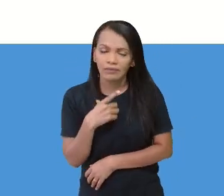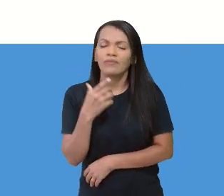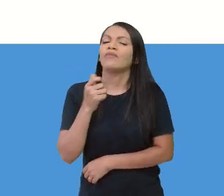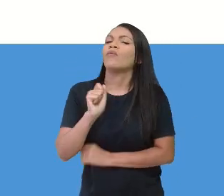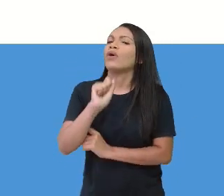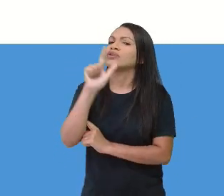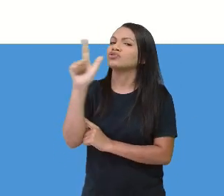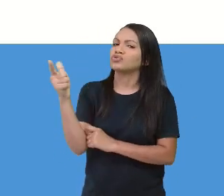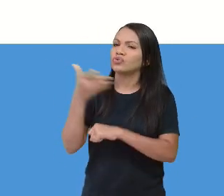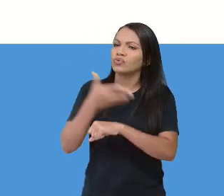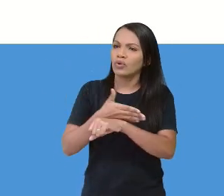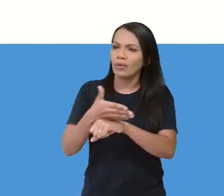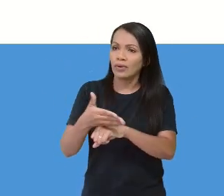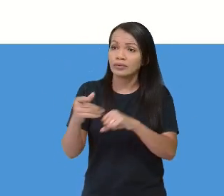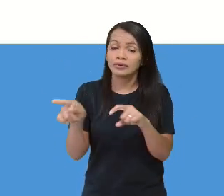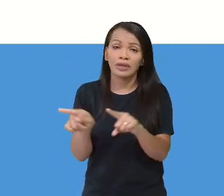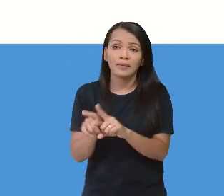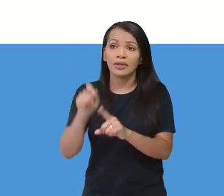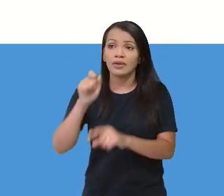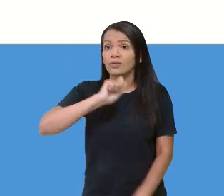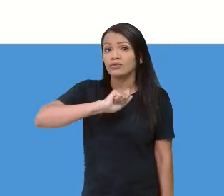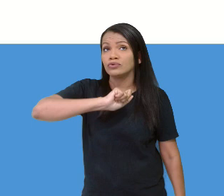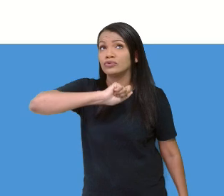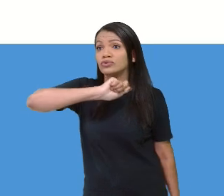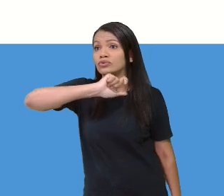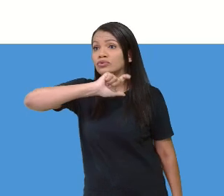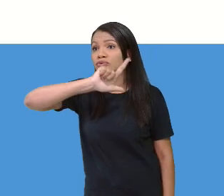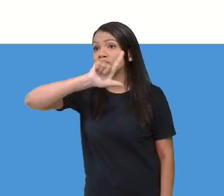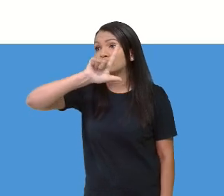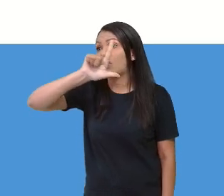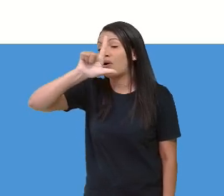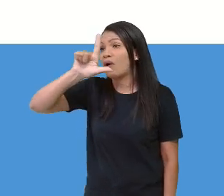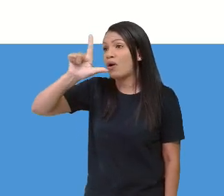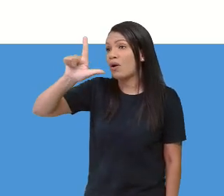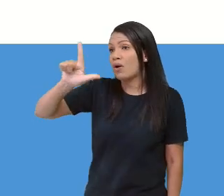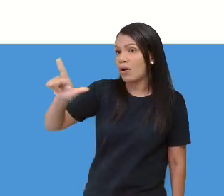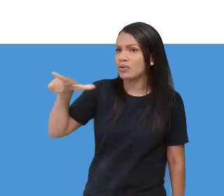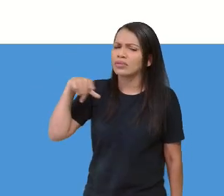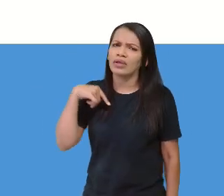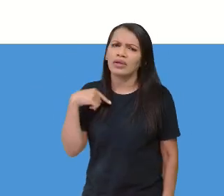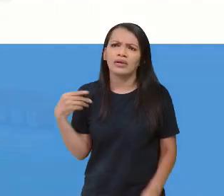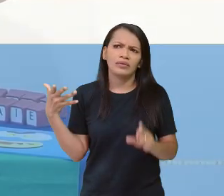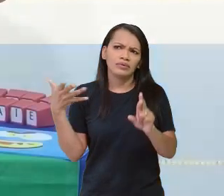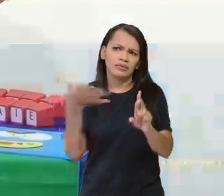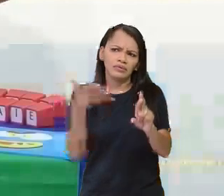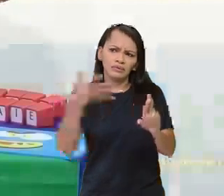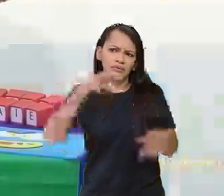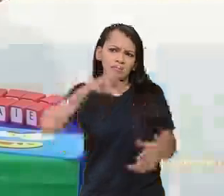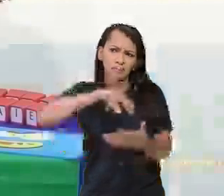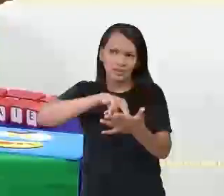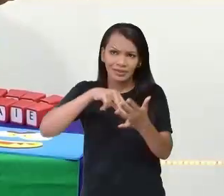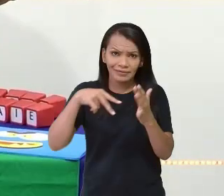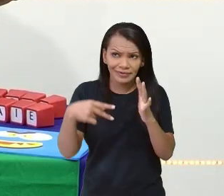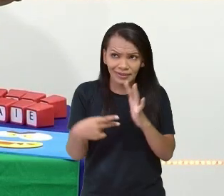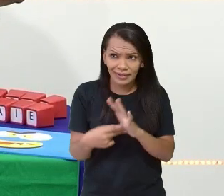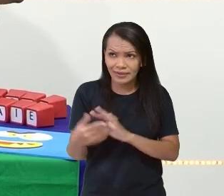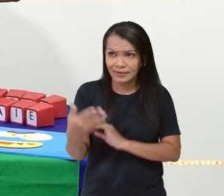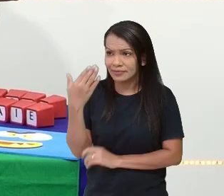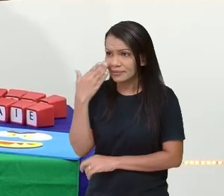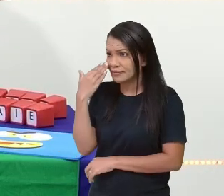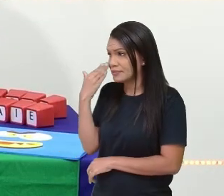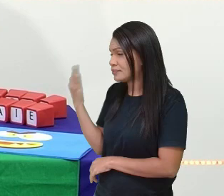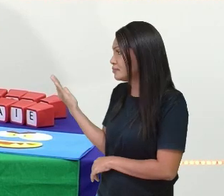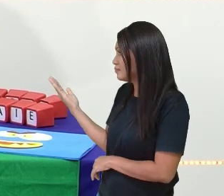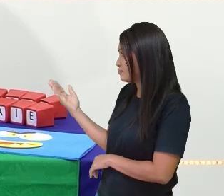também. E um sol, não é isso? Tem lá suas representações e significados. Olha